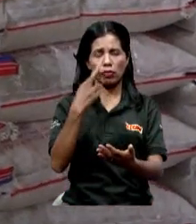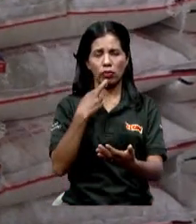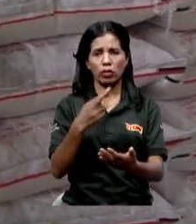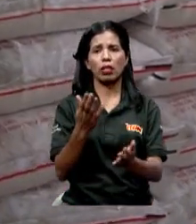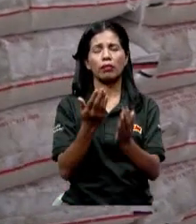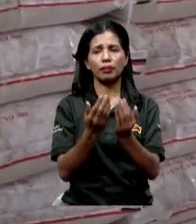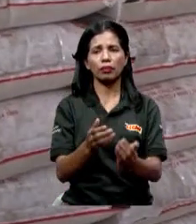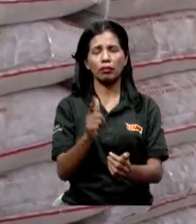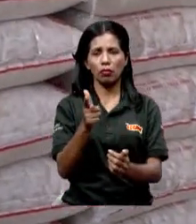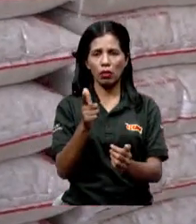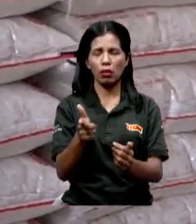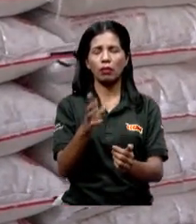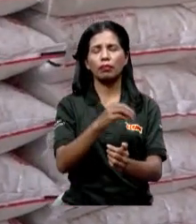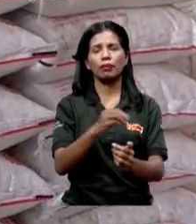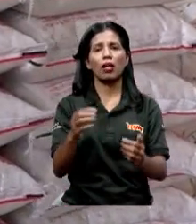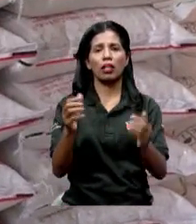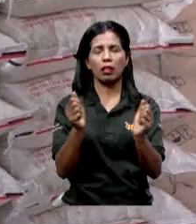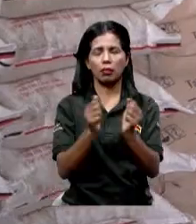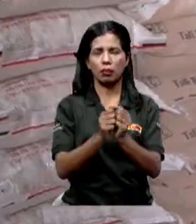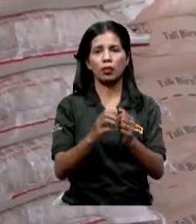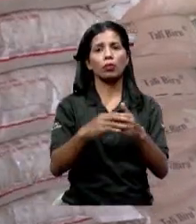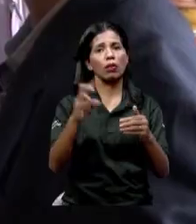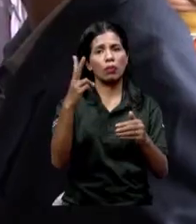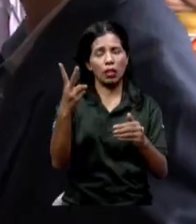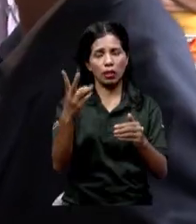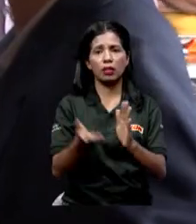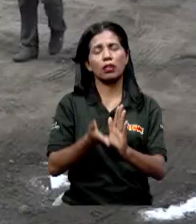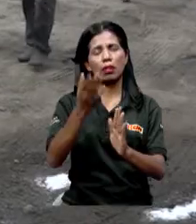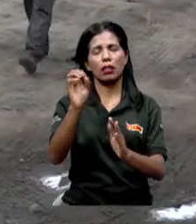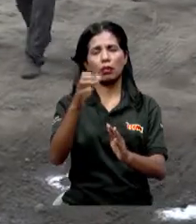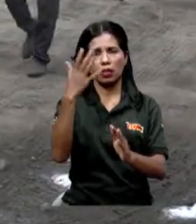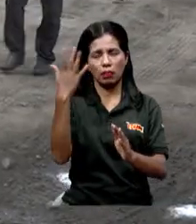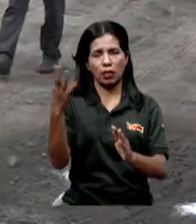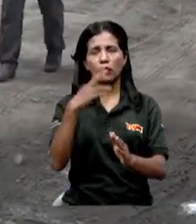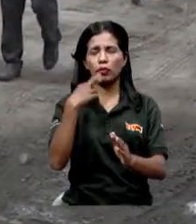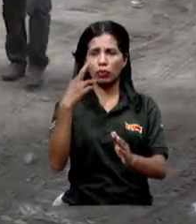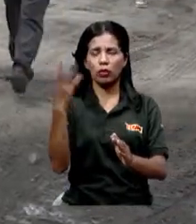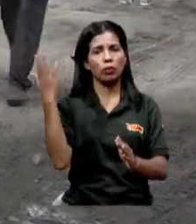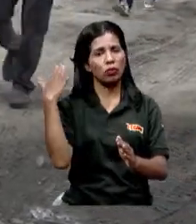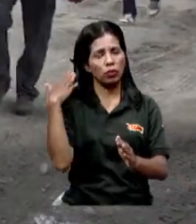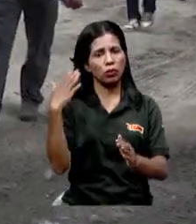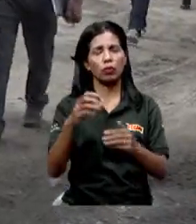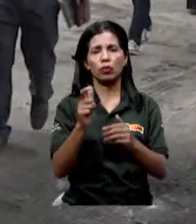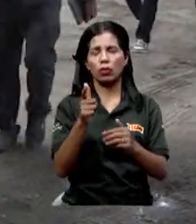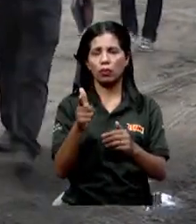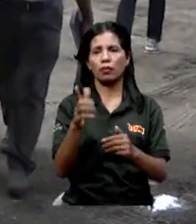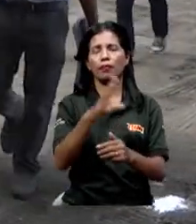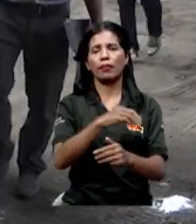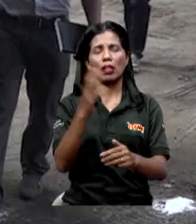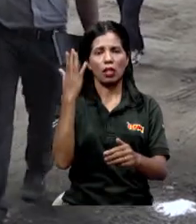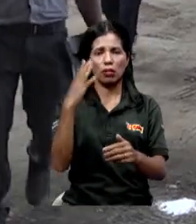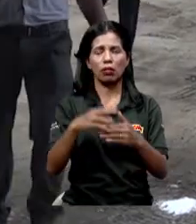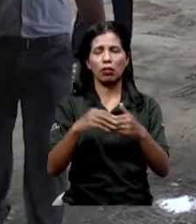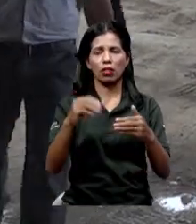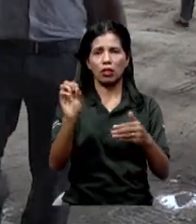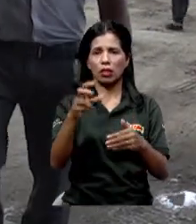ne folin dolar sa nulur sin rua, saiba dolar sa nulur sin lima, fos kilograma rua nulur sin lima, ne be antes ne dolar sa